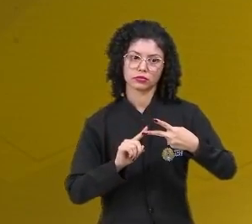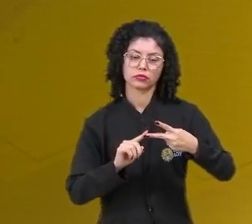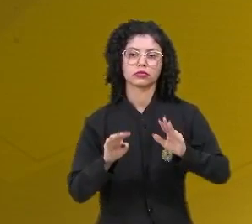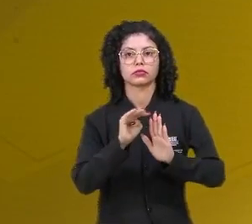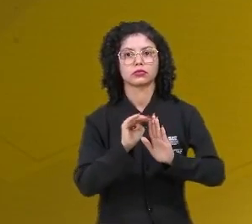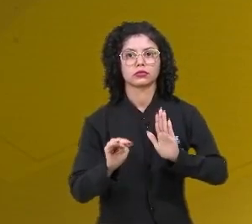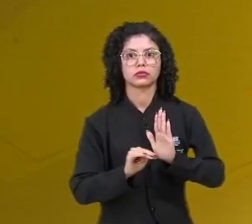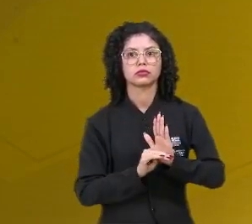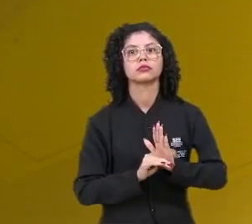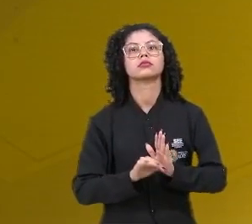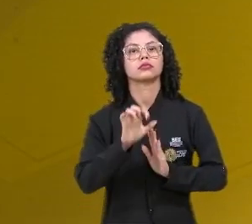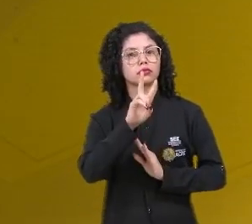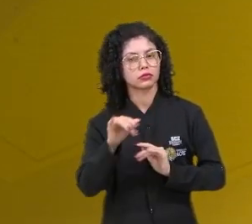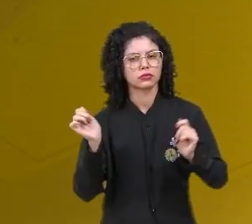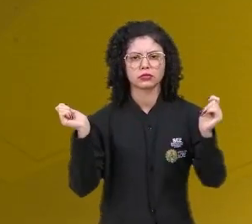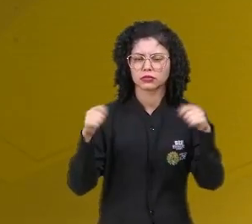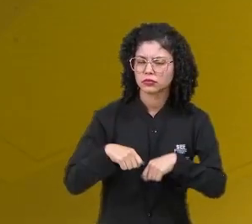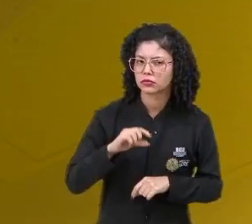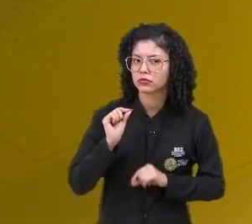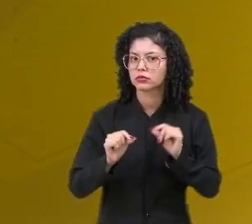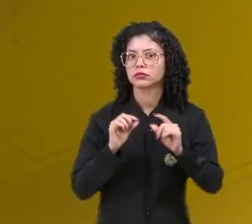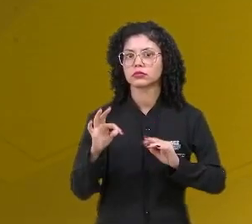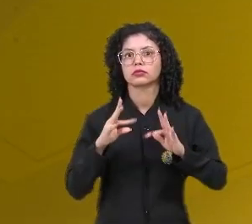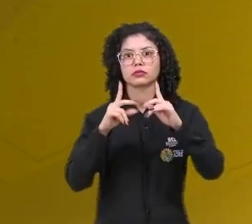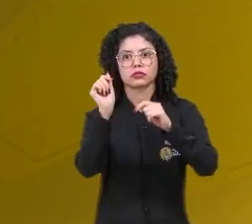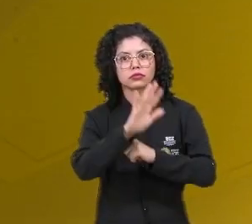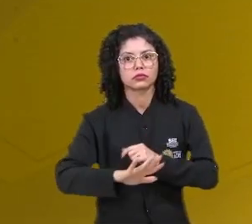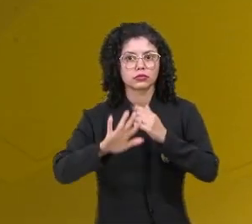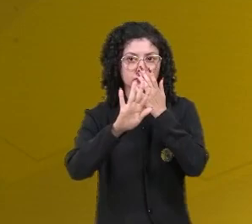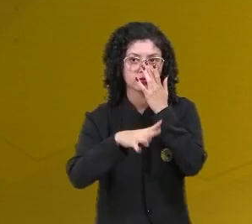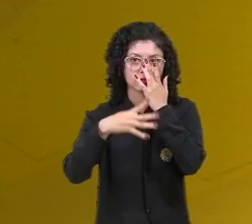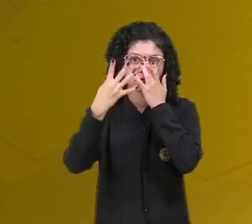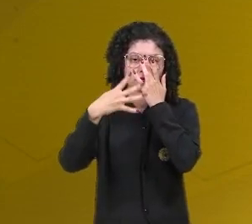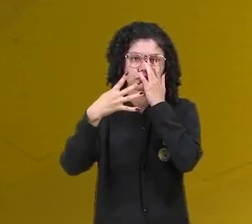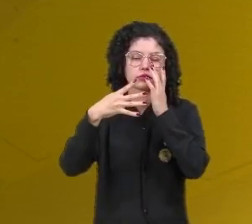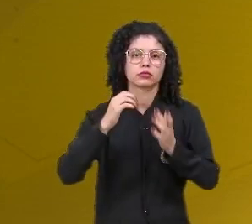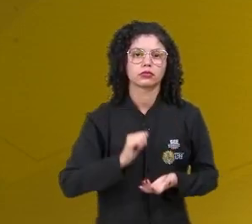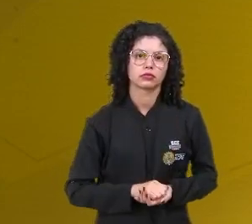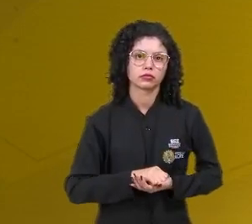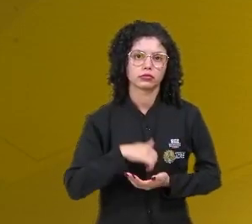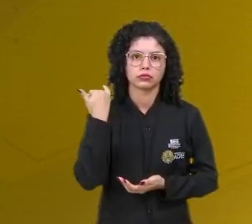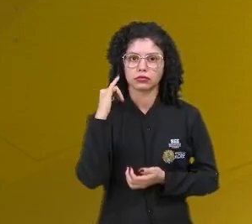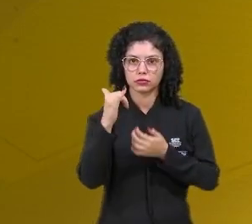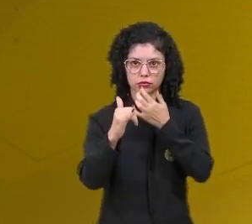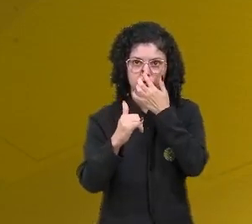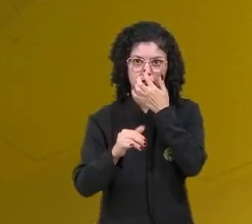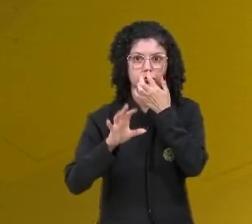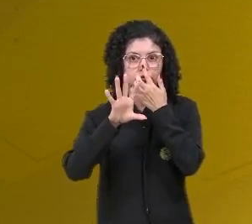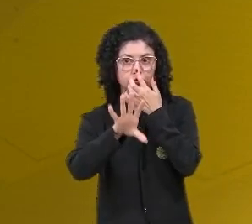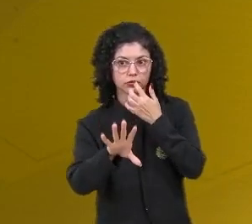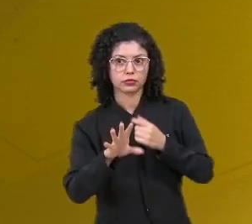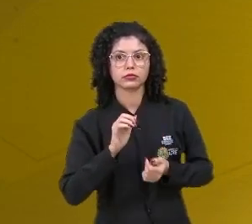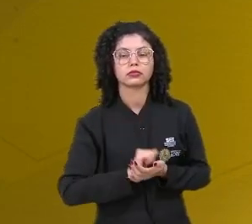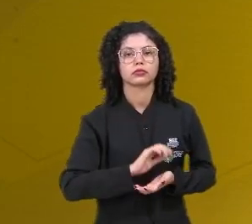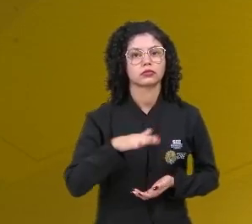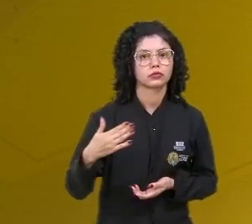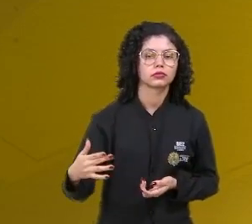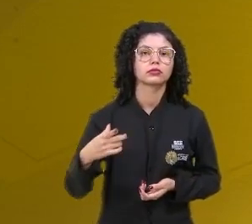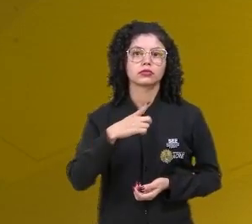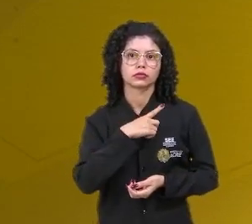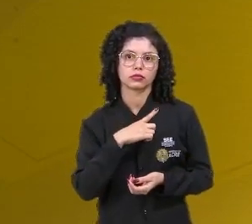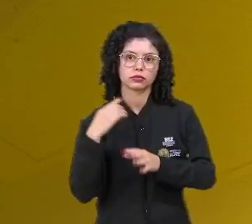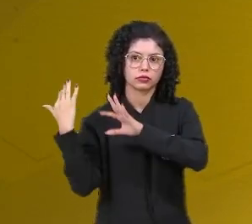de valência, ele vai possuir aí um total de 4 elétrons. Dessa forma, quando nós vamos